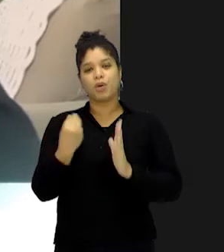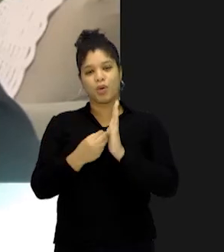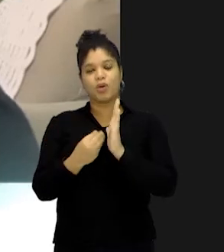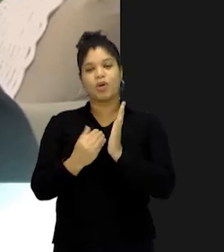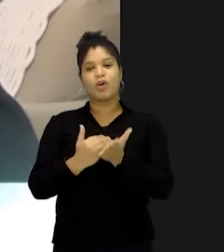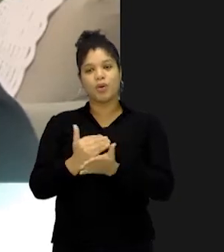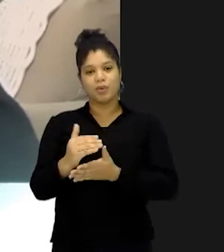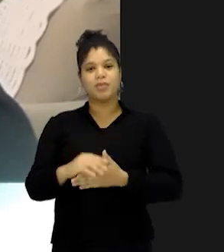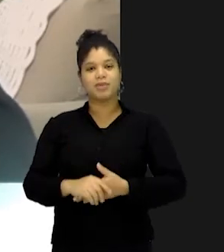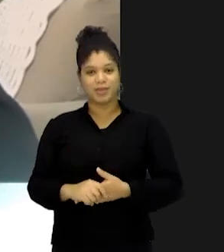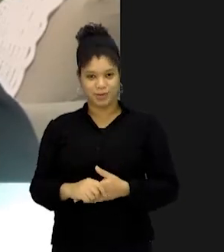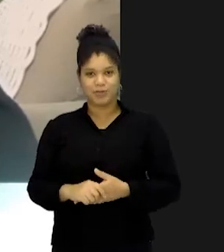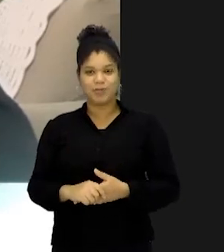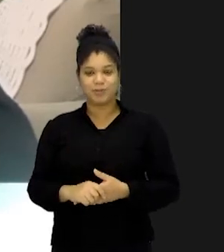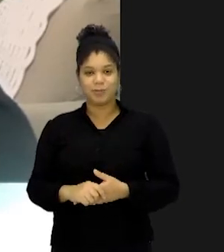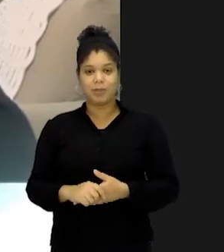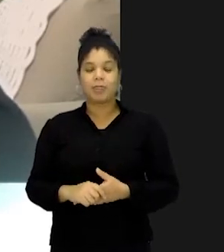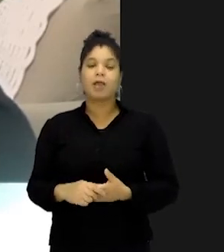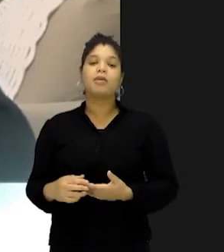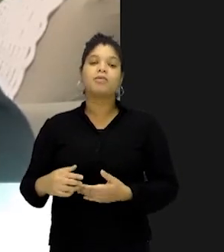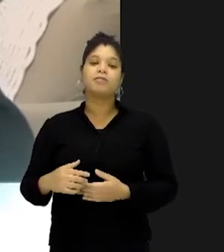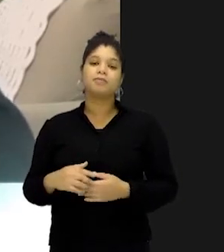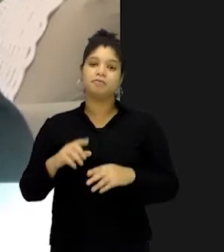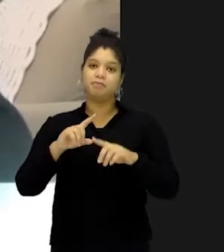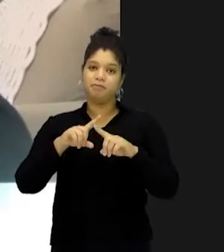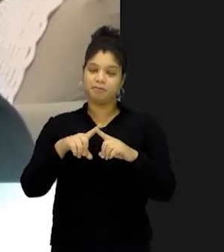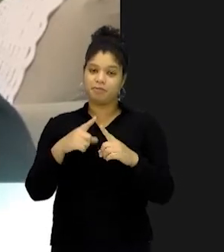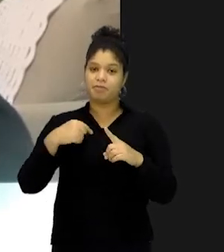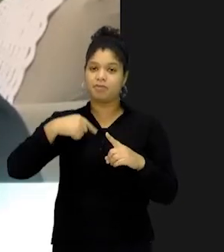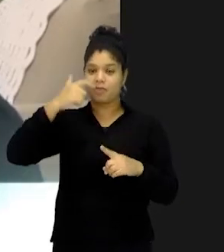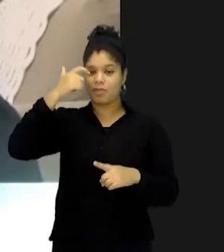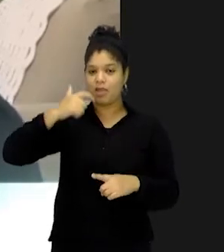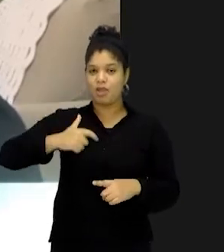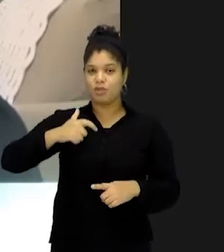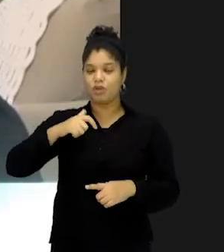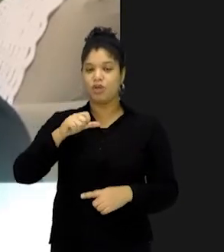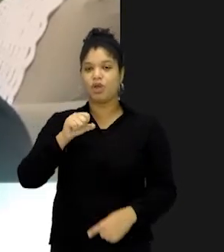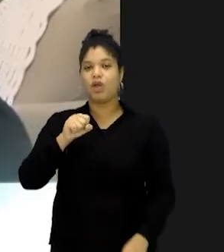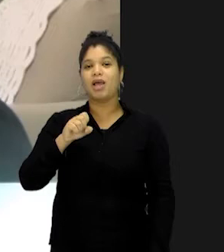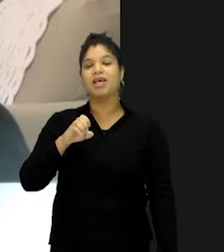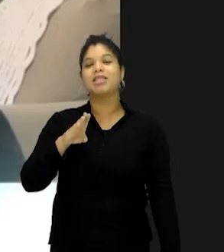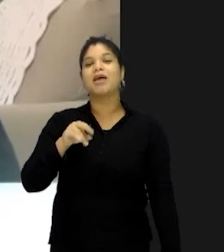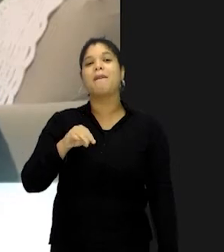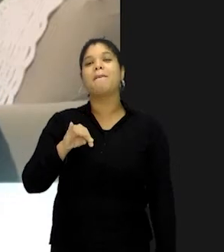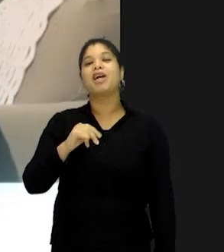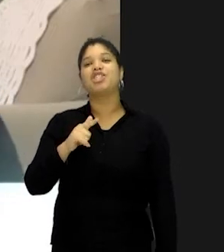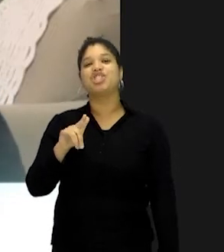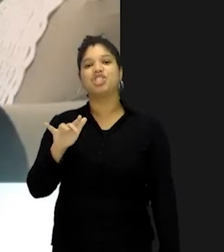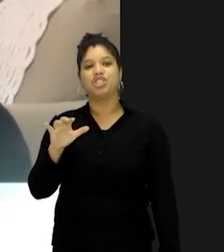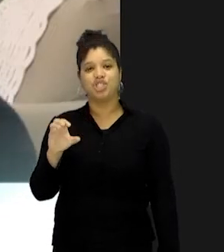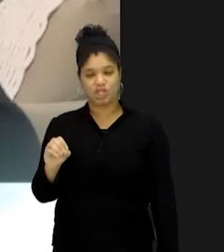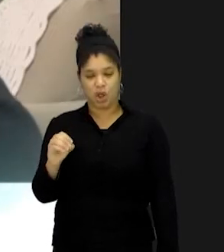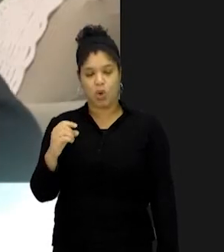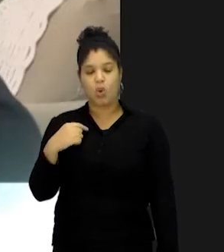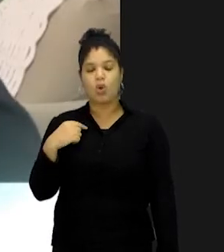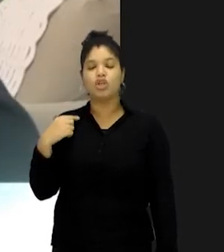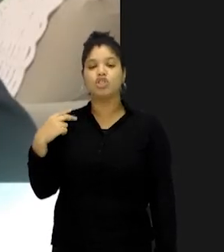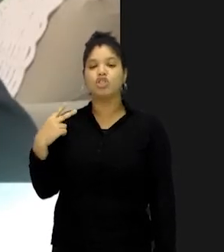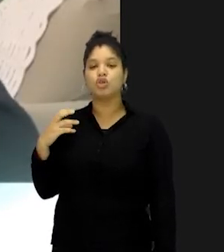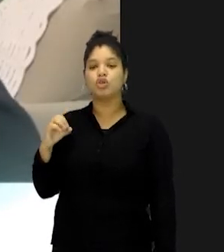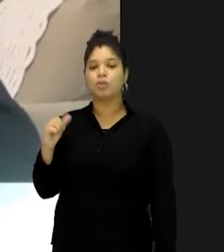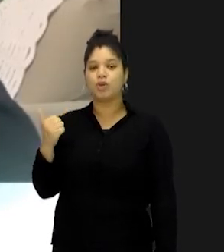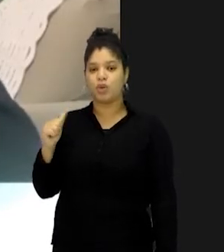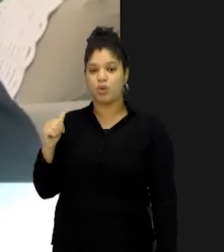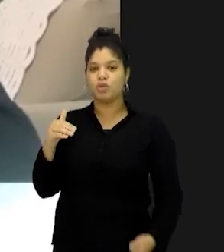tá? E o Sebastião, hoje eu estou usando, depois de 2011 para cá, eu uso o meu